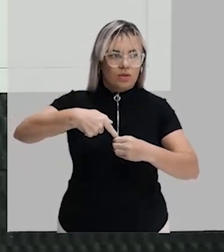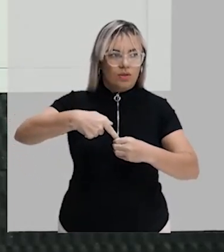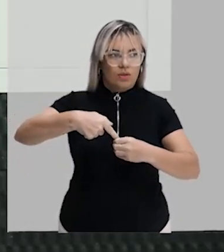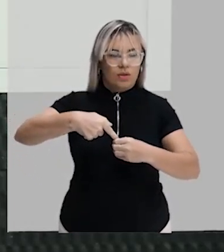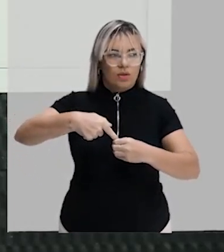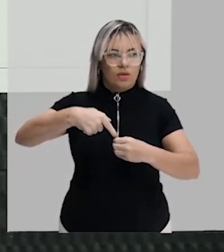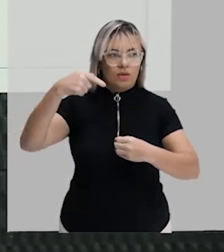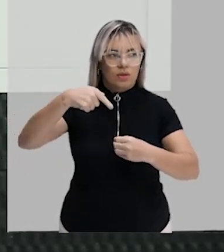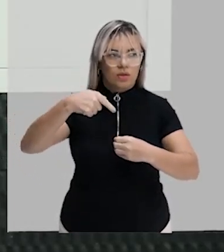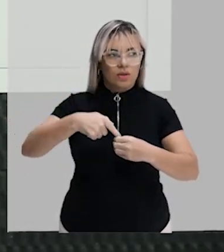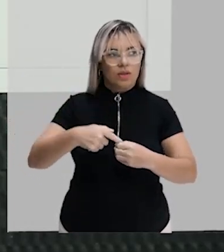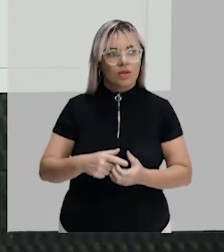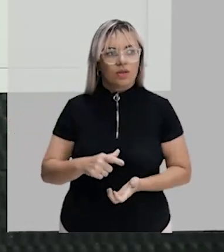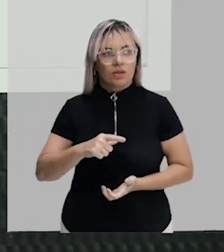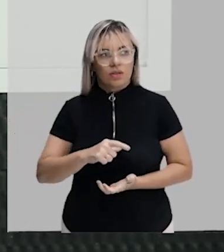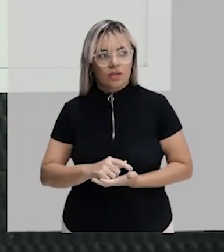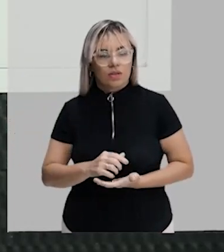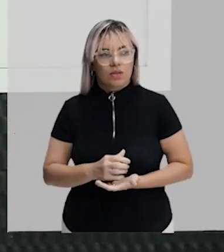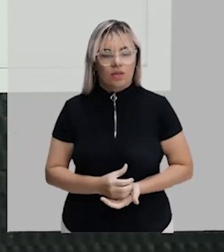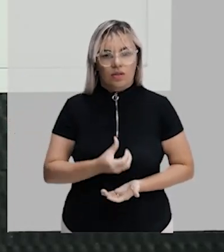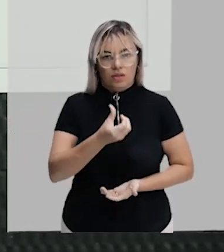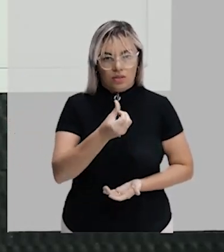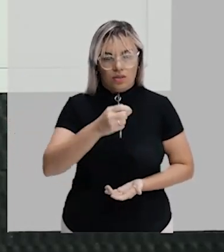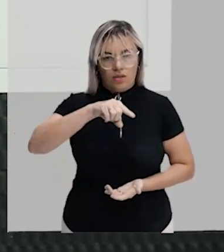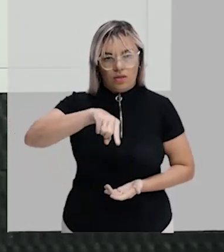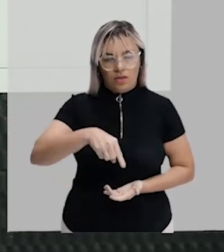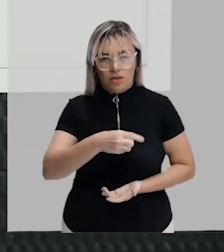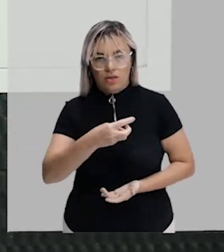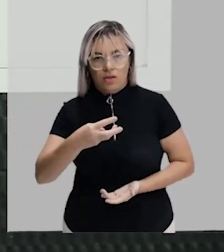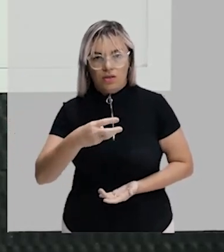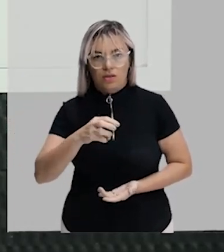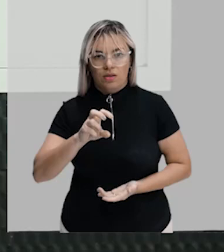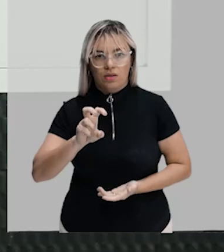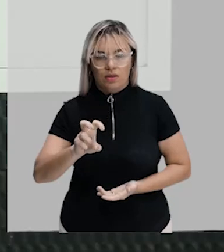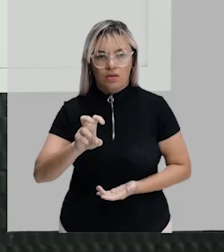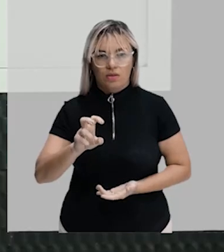turma, então você tem um valor que é R$ 6,35.